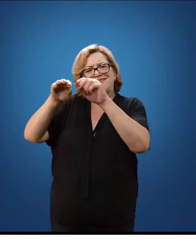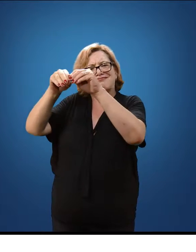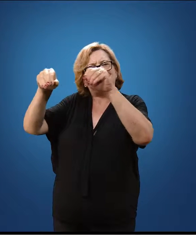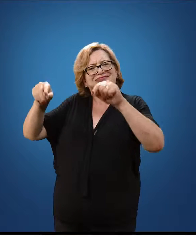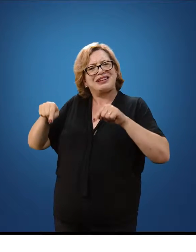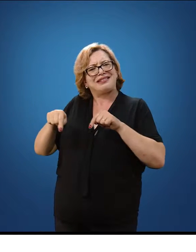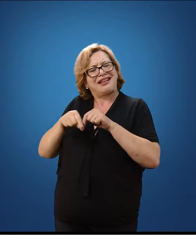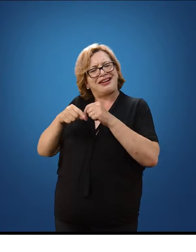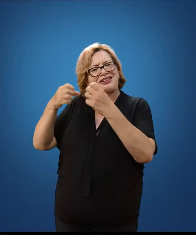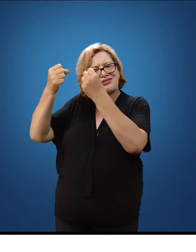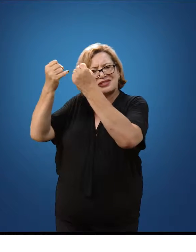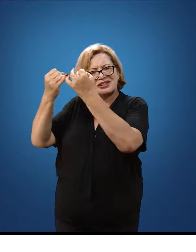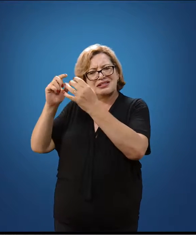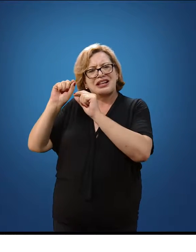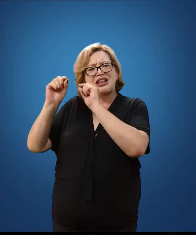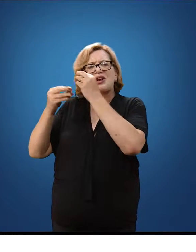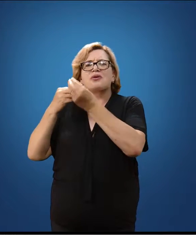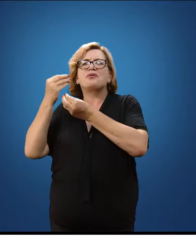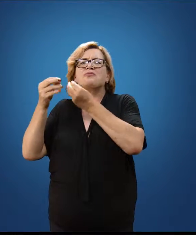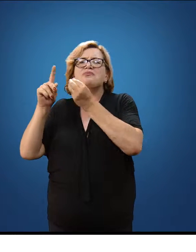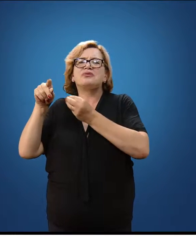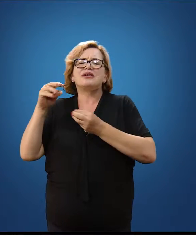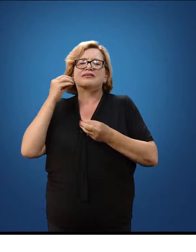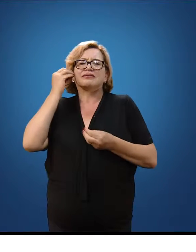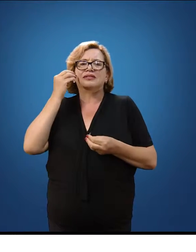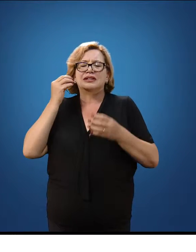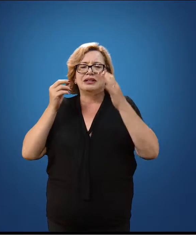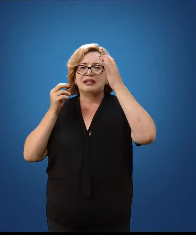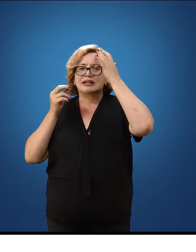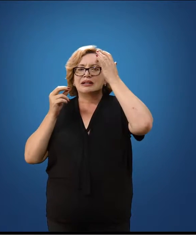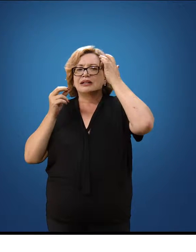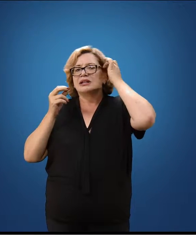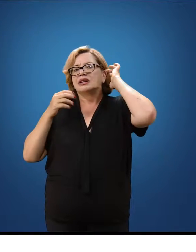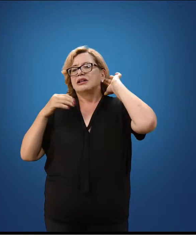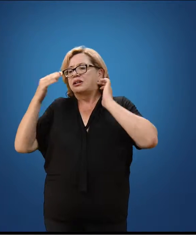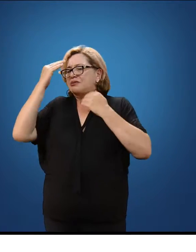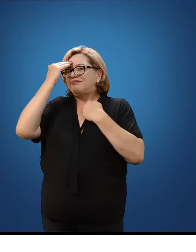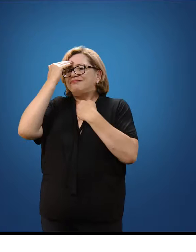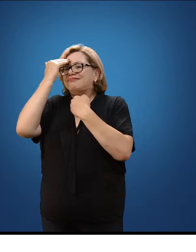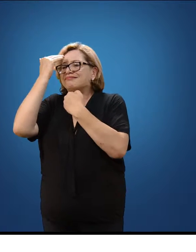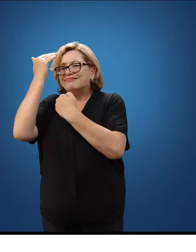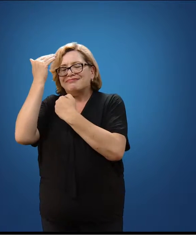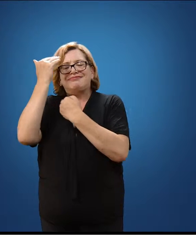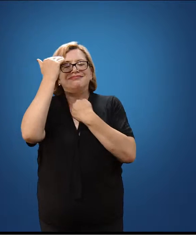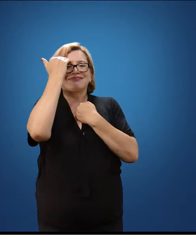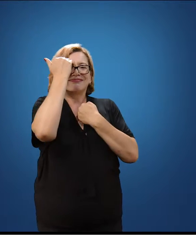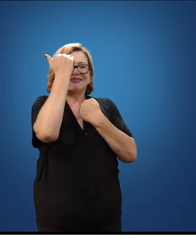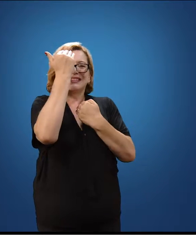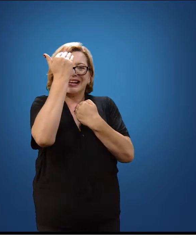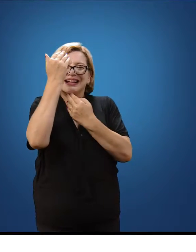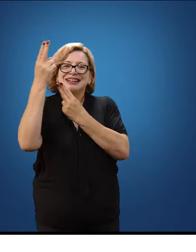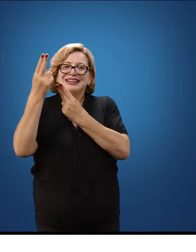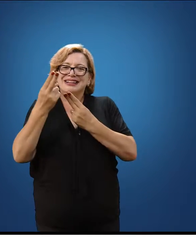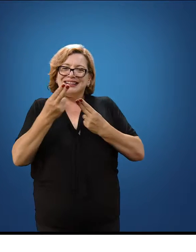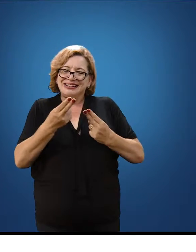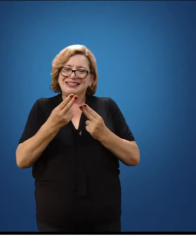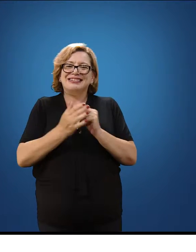que você comentasse um pouco para nós como são essas suas experiências. Obrigada, Vitor, pelo convite. Fico